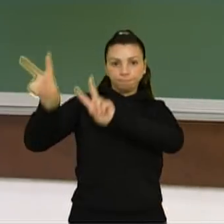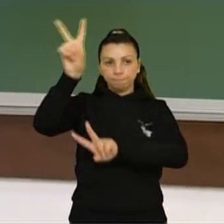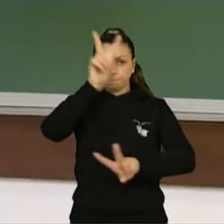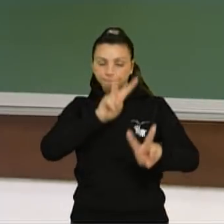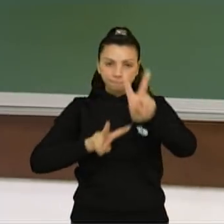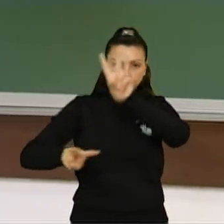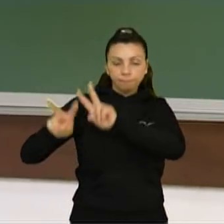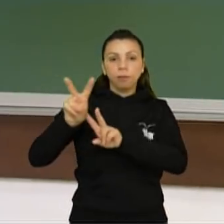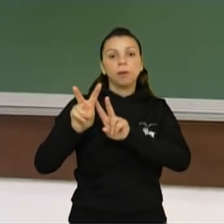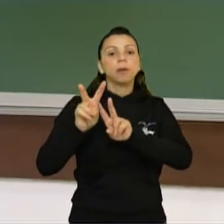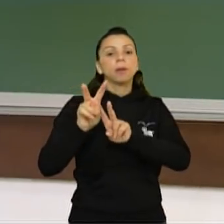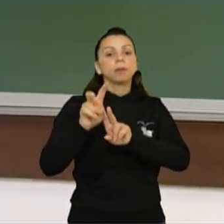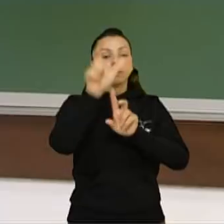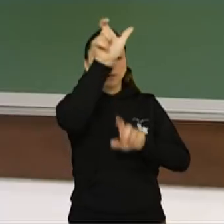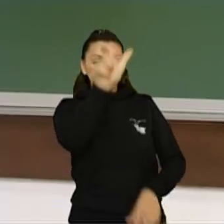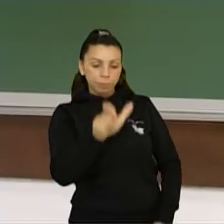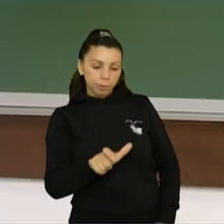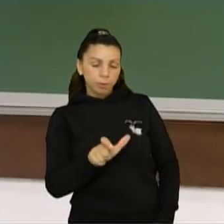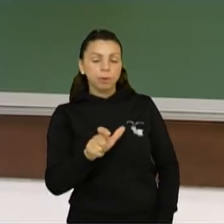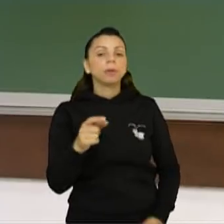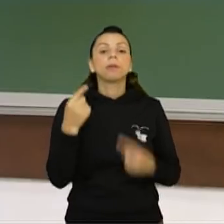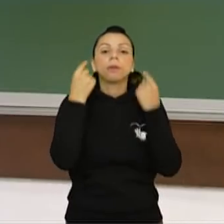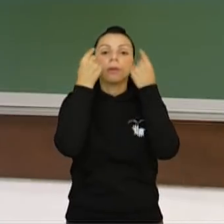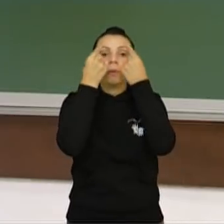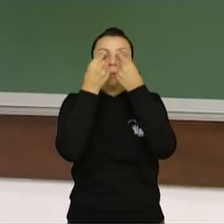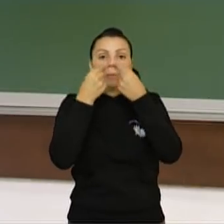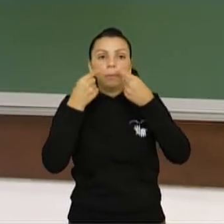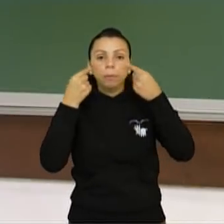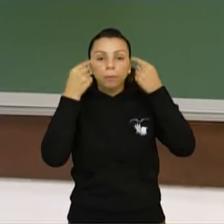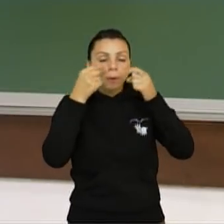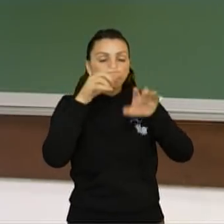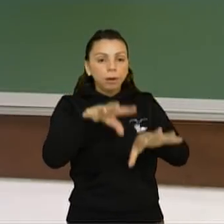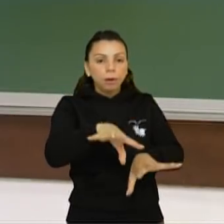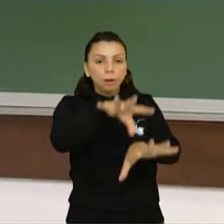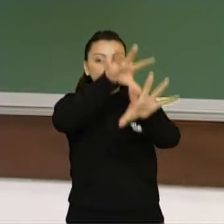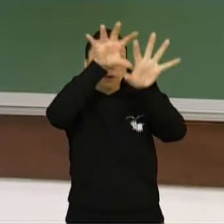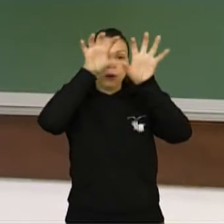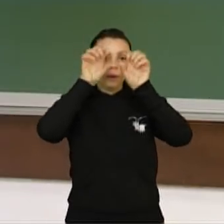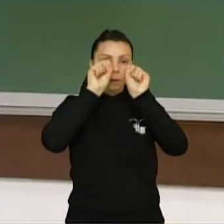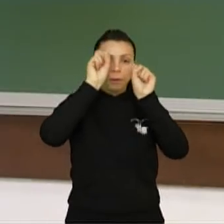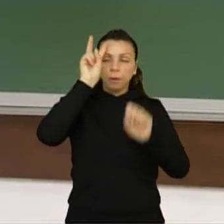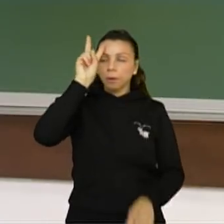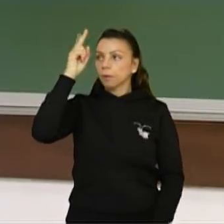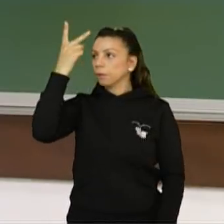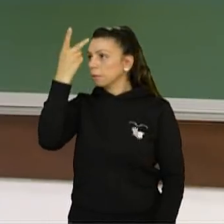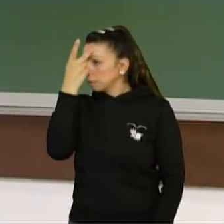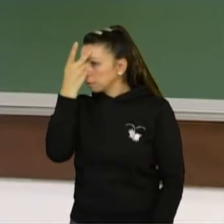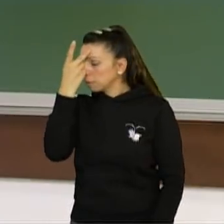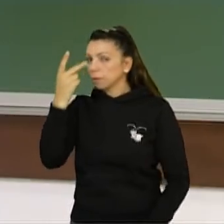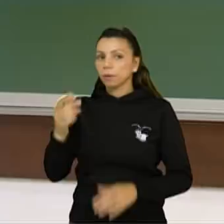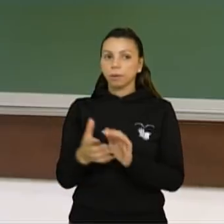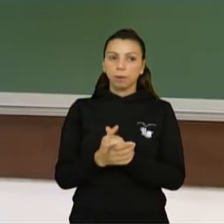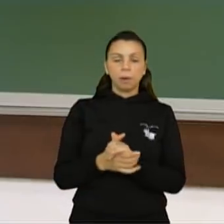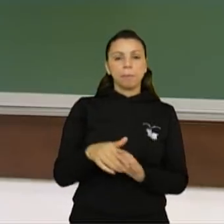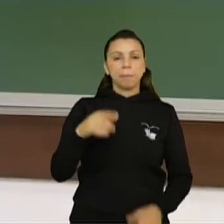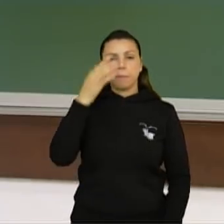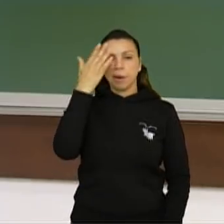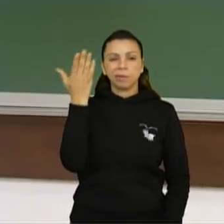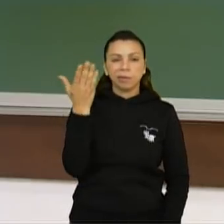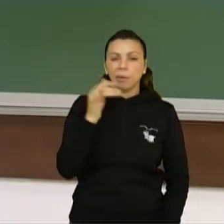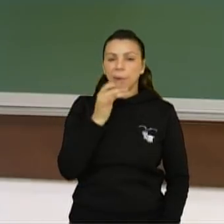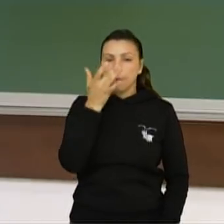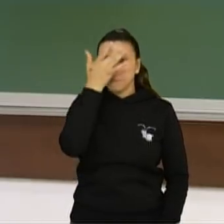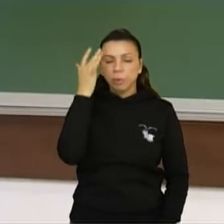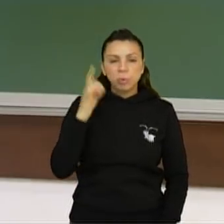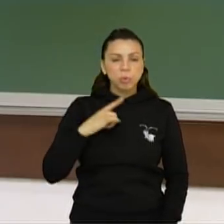e nós temos um aparato fisiológico que vai fazer essa projeção dessa imagem. Professor, mas peraí, tem um homem realmente sendo projetado,